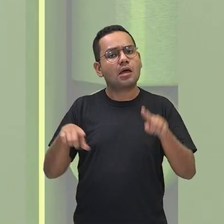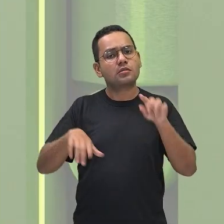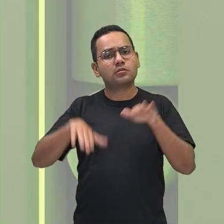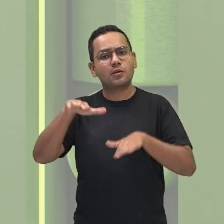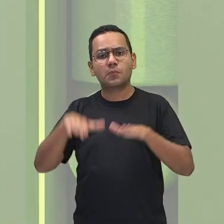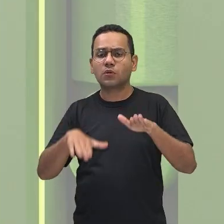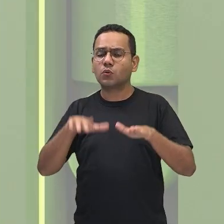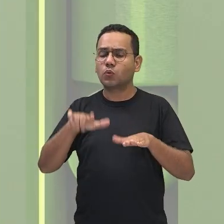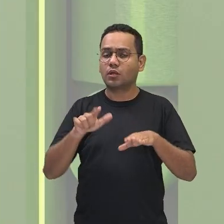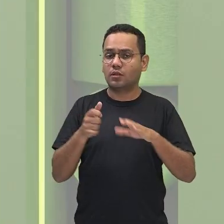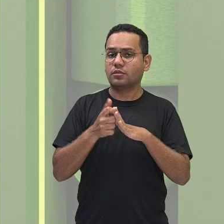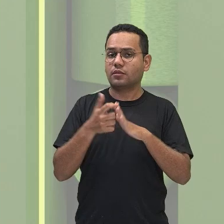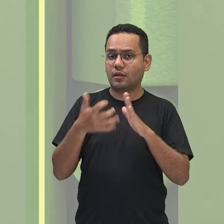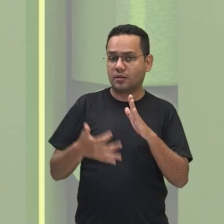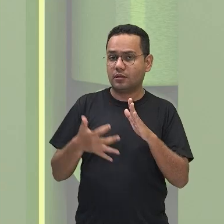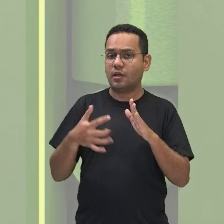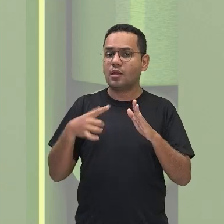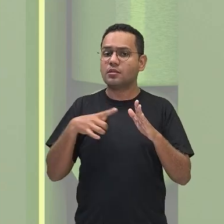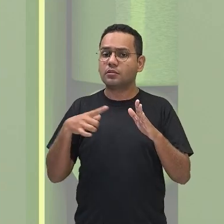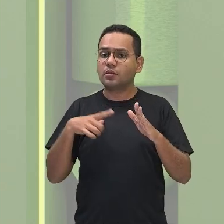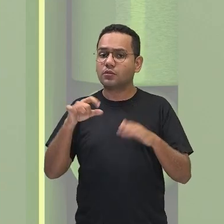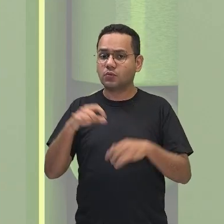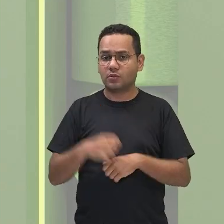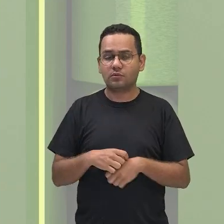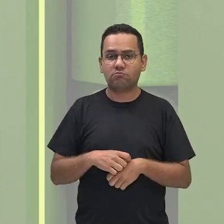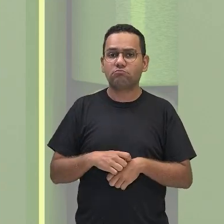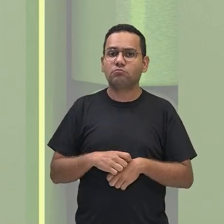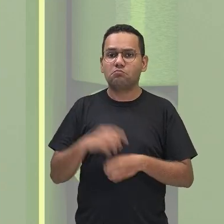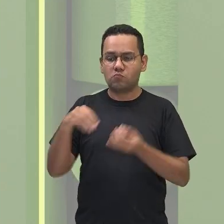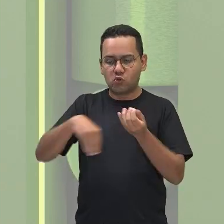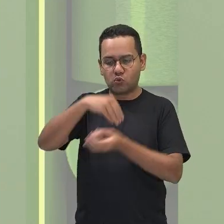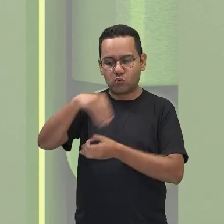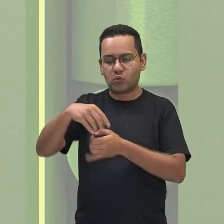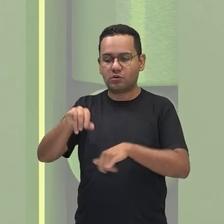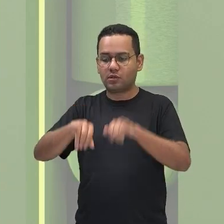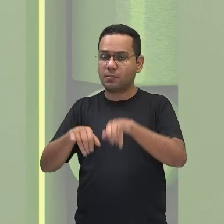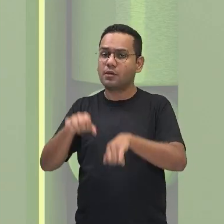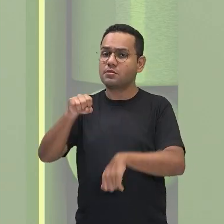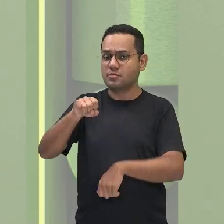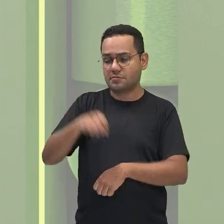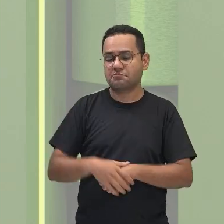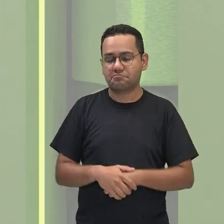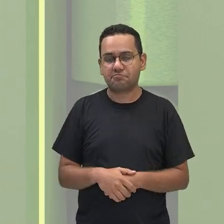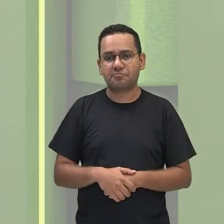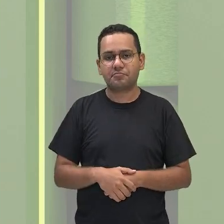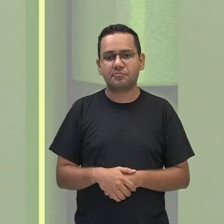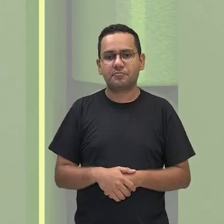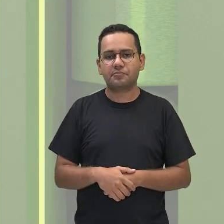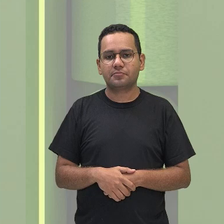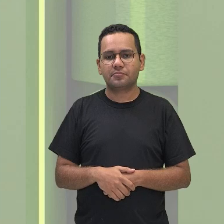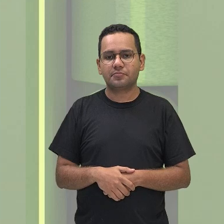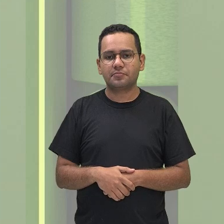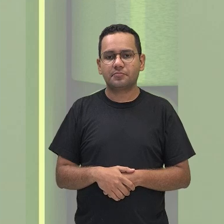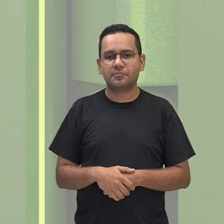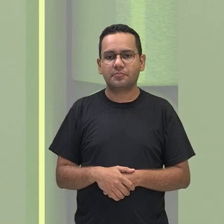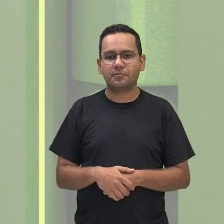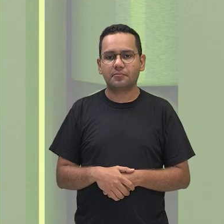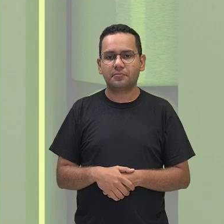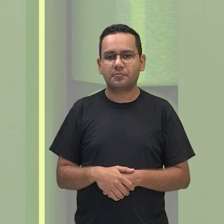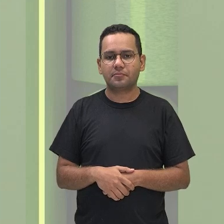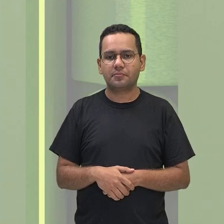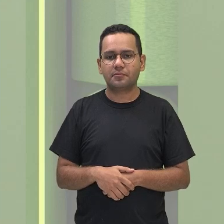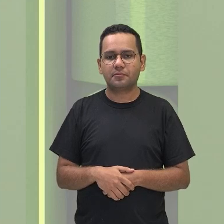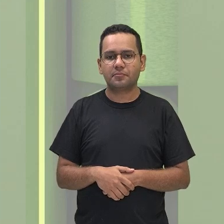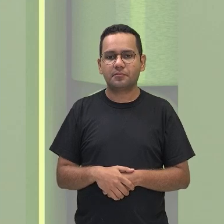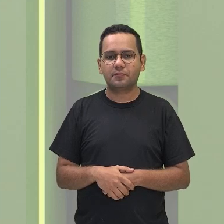característica, eles serão compostos de elementos químicos. Durante a nossa vida, enquanto nós estamos nesse planeta, nós vamos utilizar